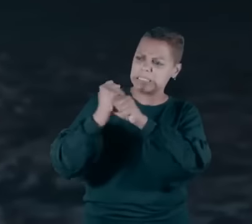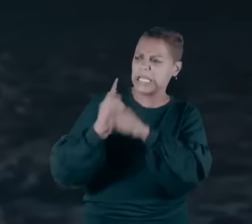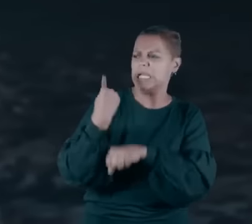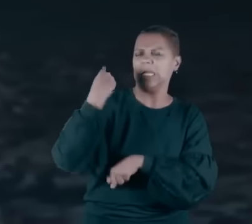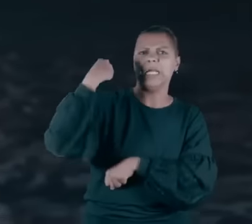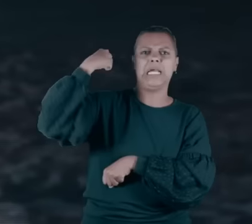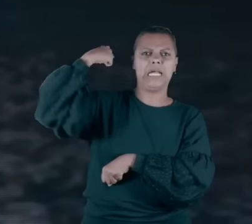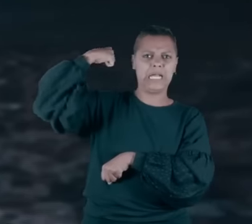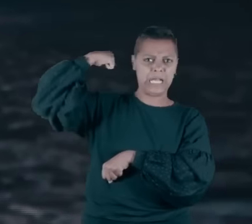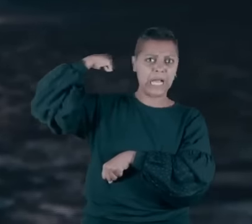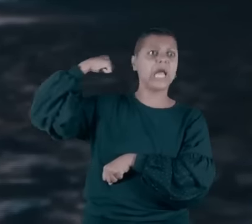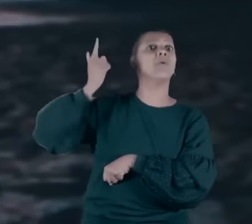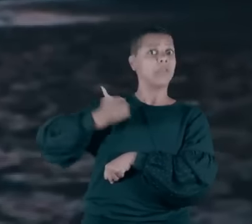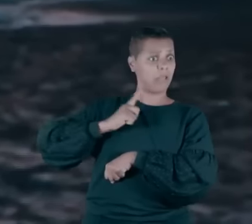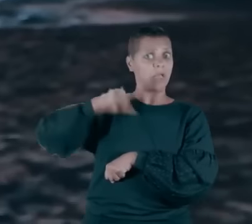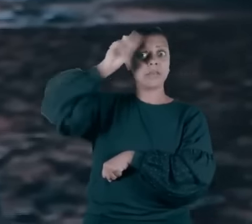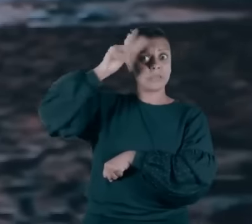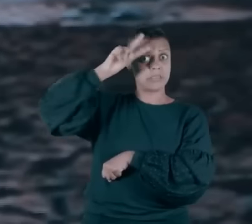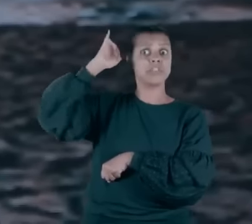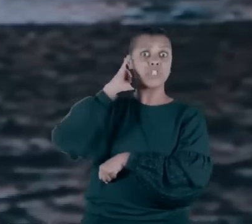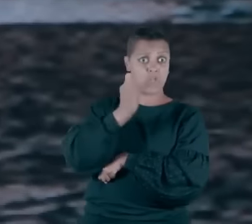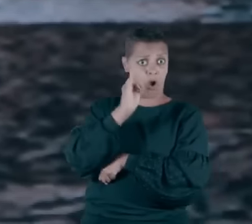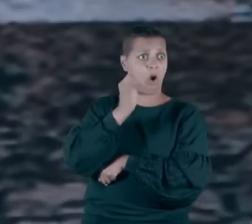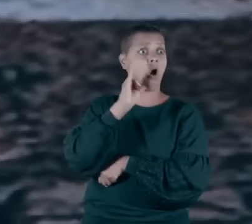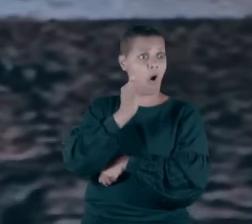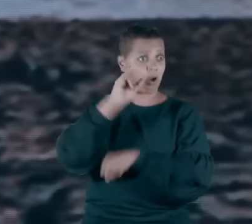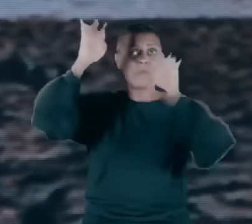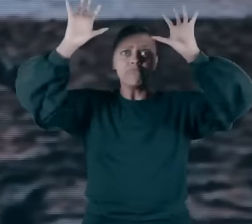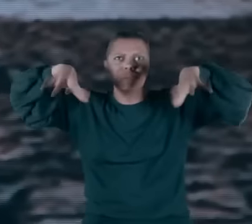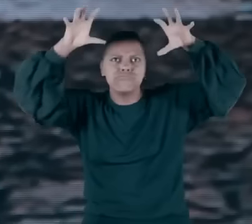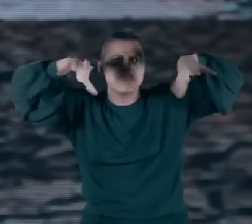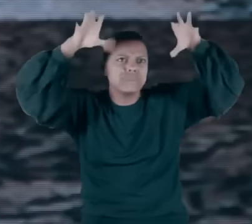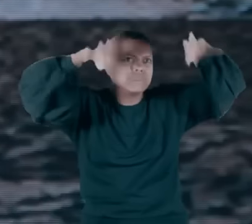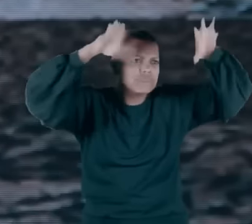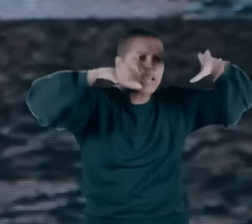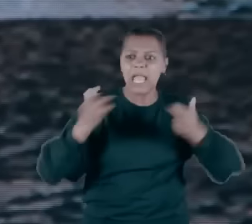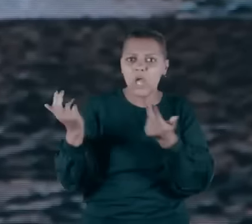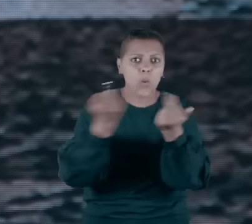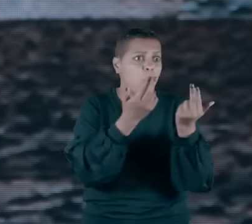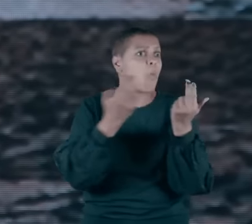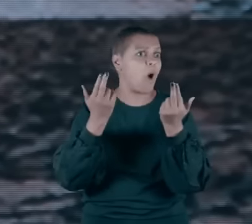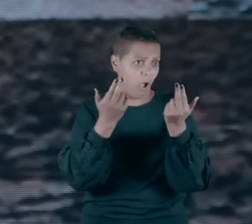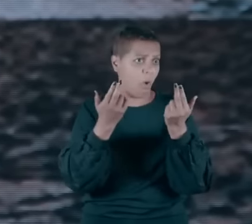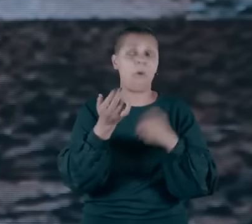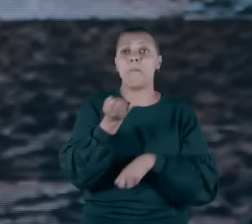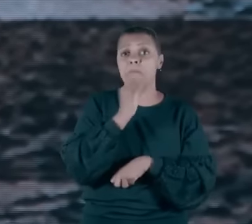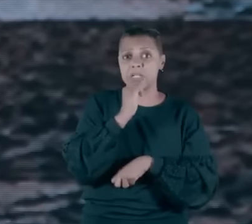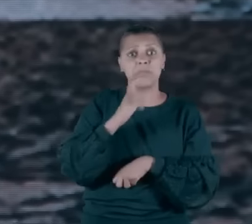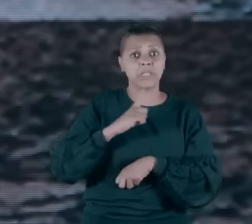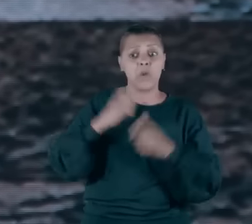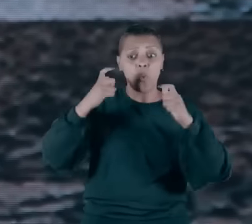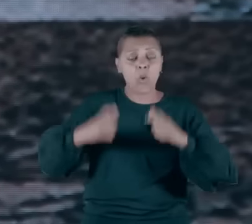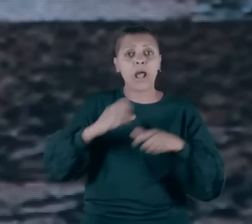Existem relatos da história do dilúvio o código de Guil Gam por exemplo da Babilônia